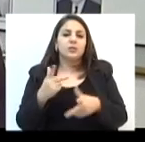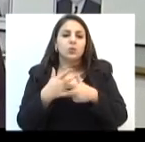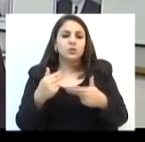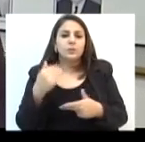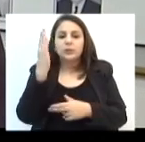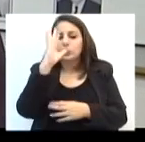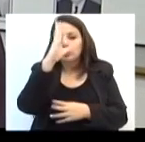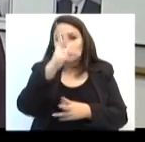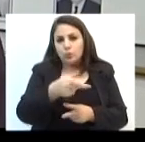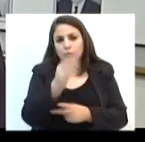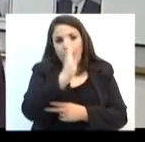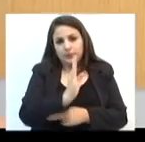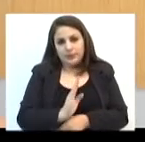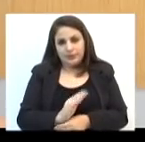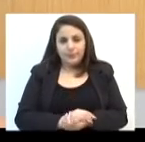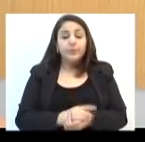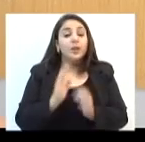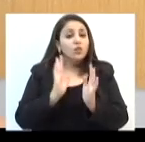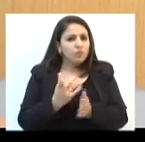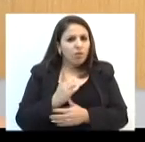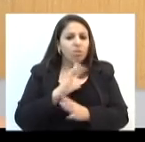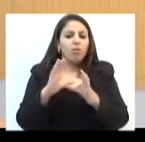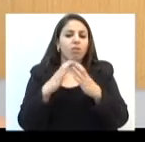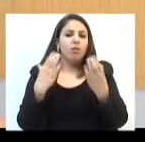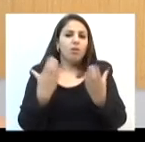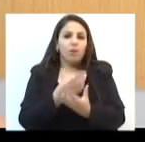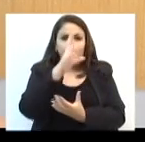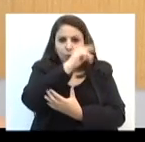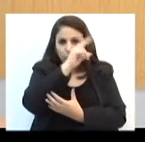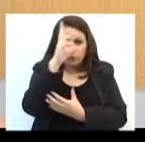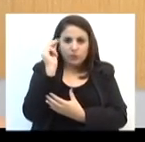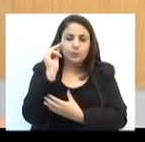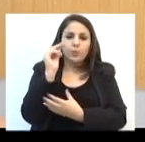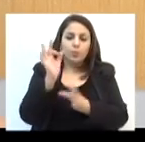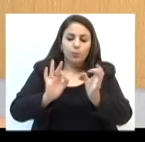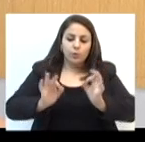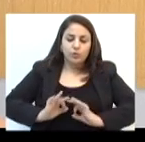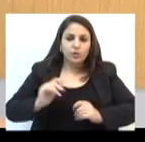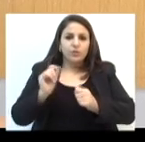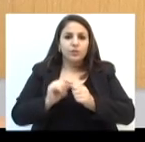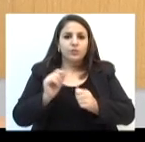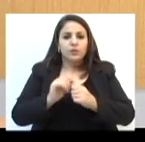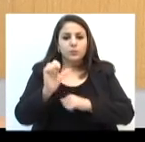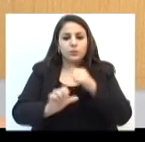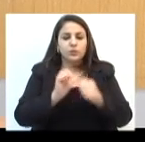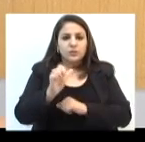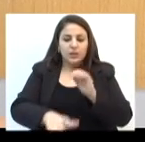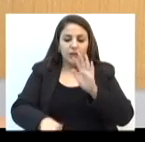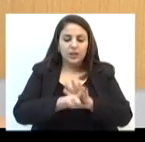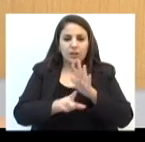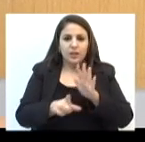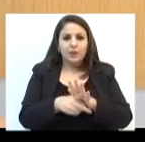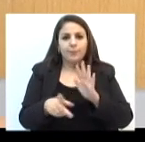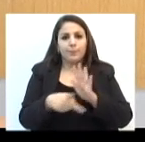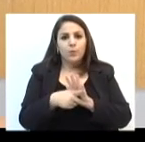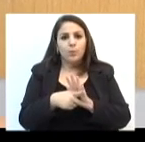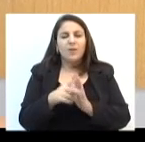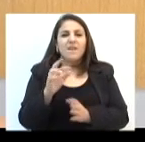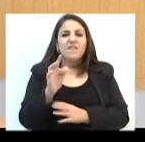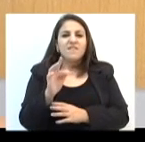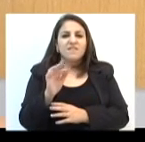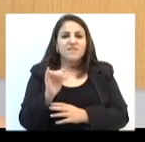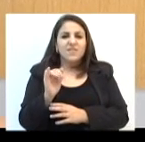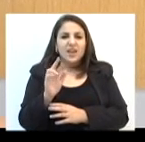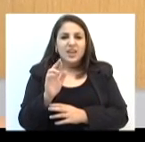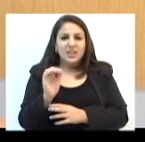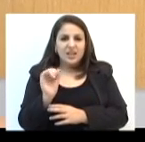condições para todos os brasileiros. Já tramita na Câmara Municipal o projeto que faz modificações na lei que trata das